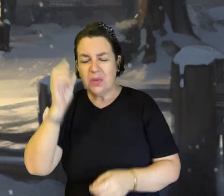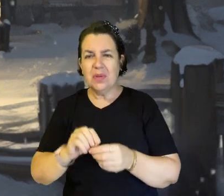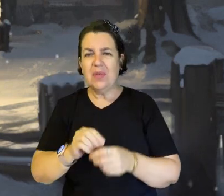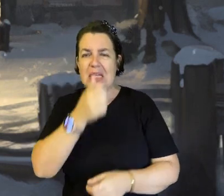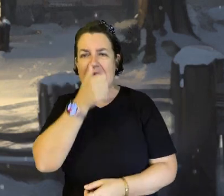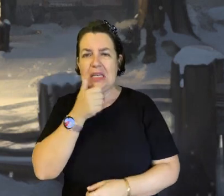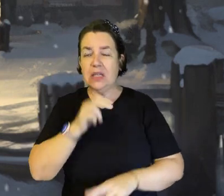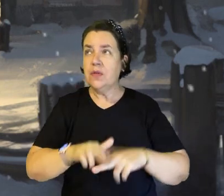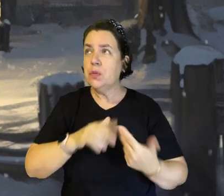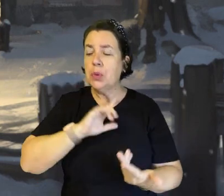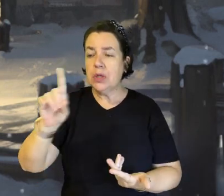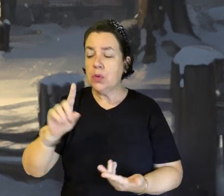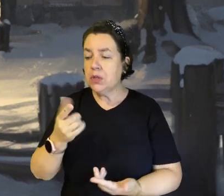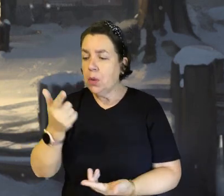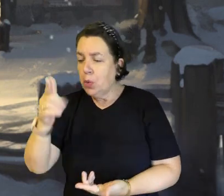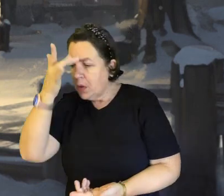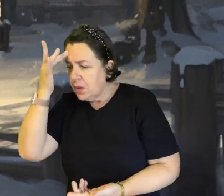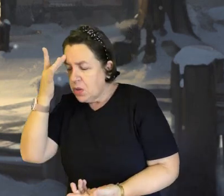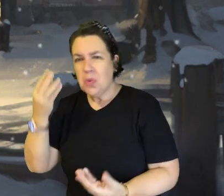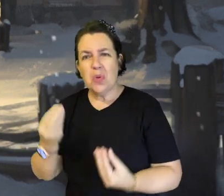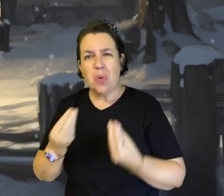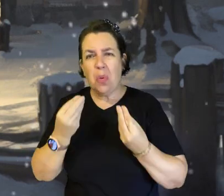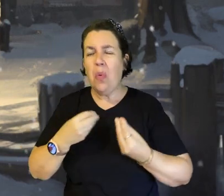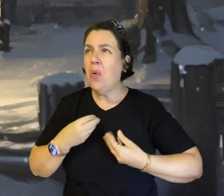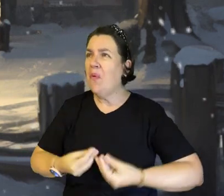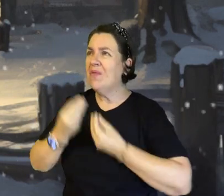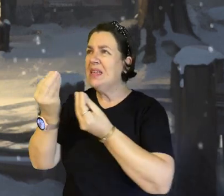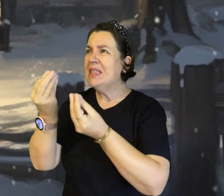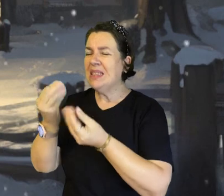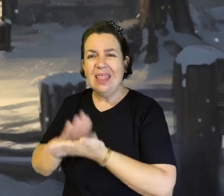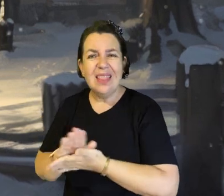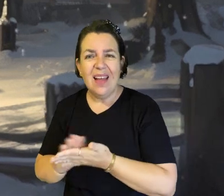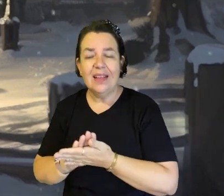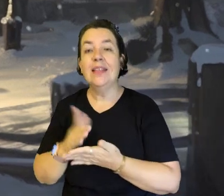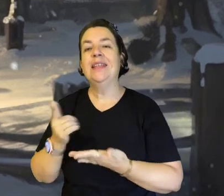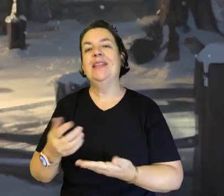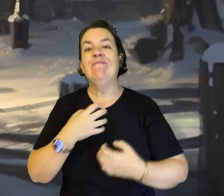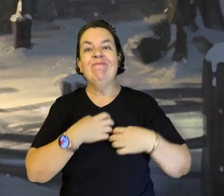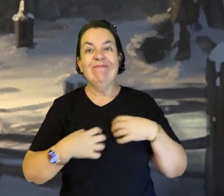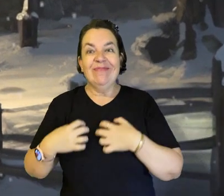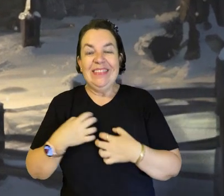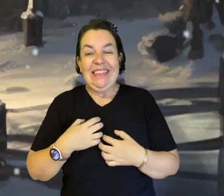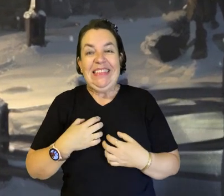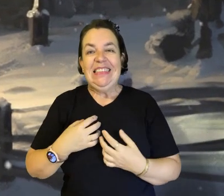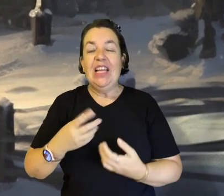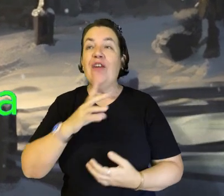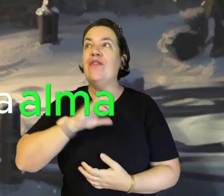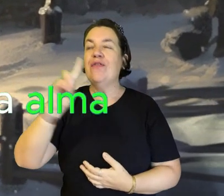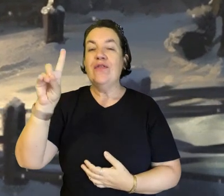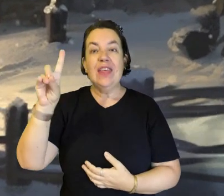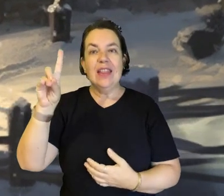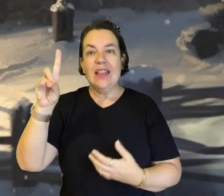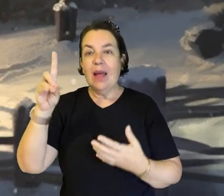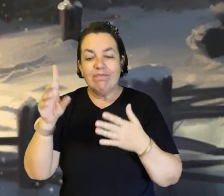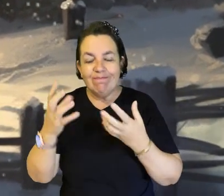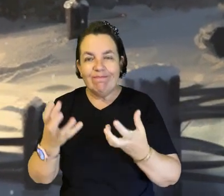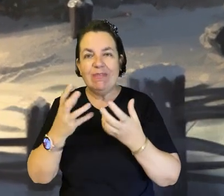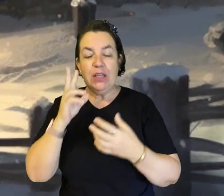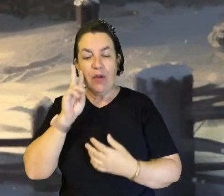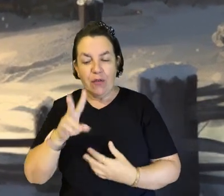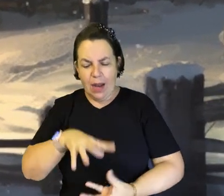tantos sacrifícios por Deus e pelo próximo, não poderei oferecer-lhe nada? Dali nasceu uma inquietude divina em sua alma.